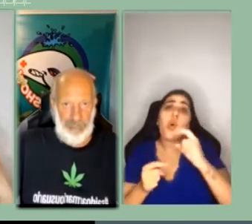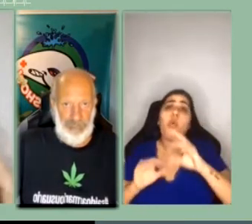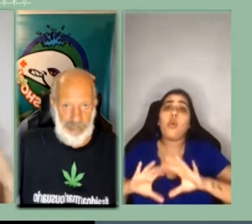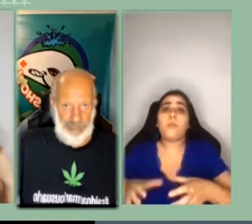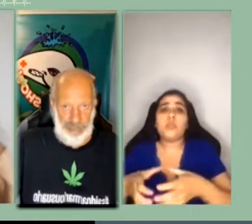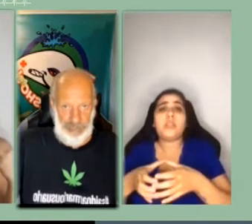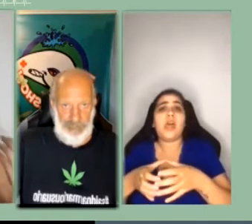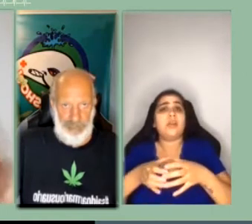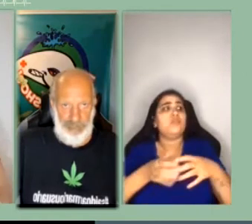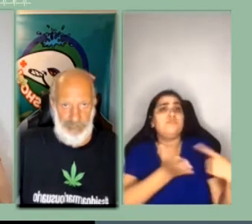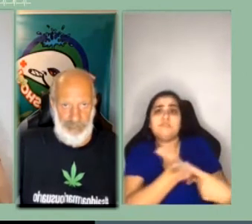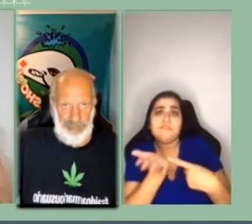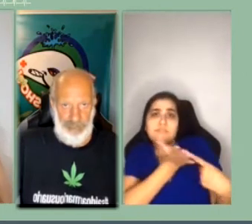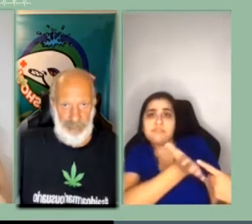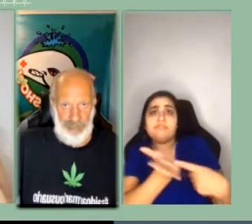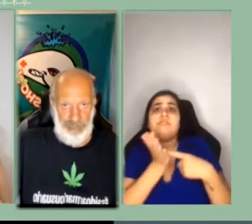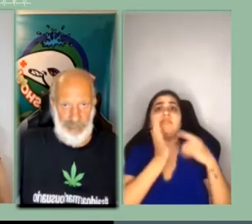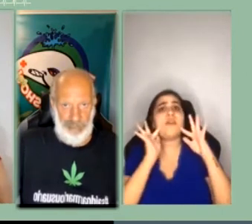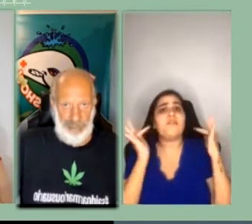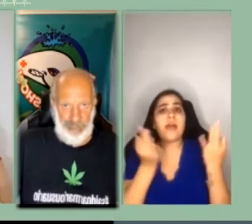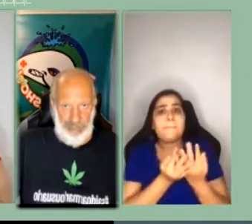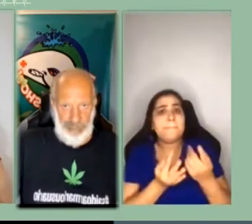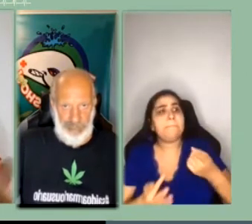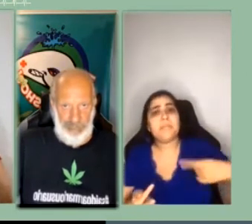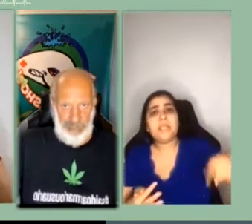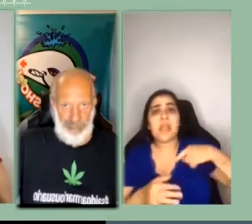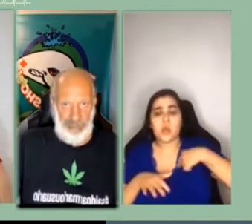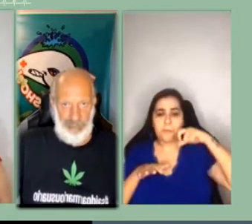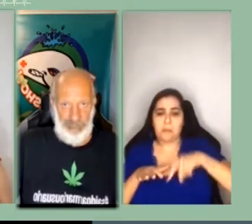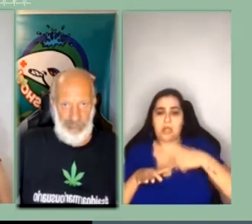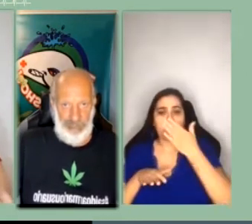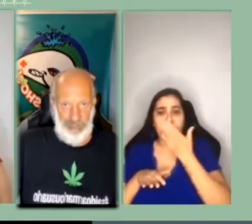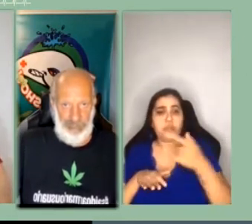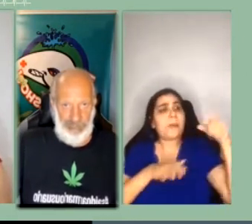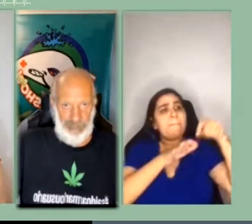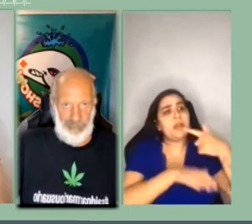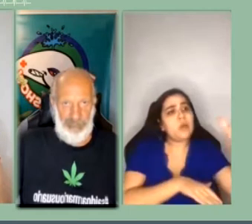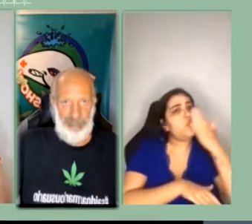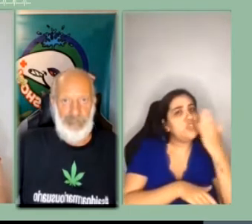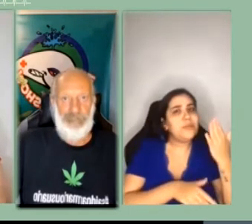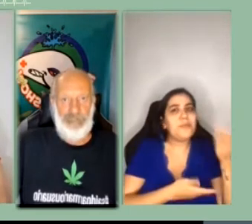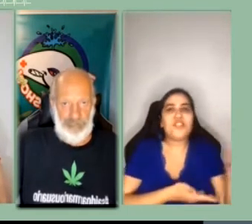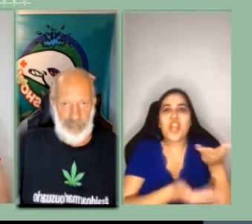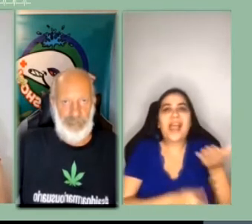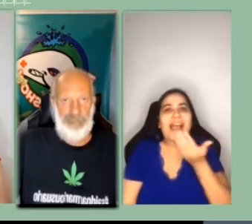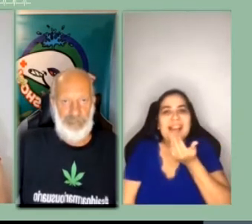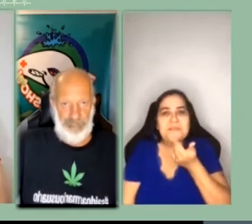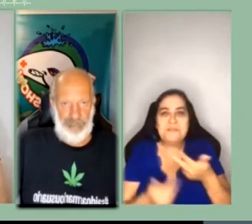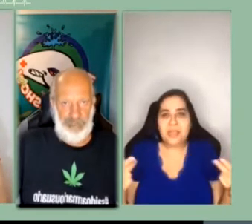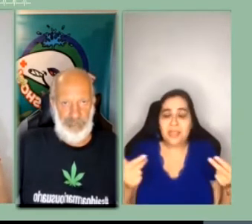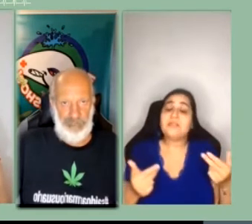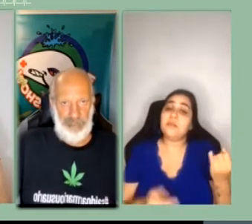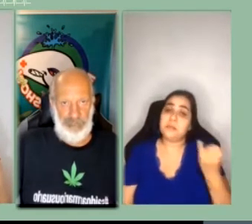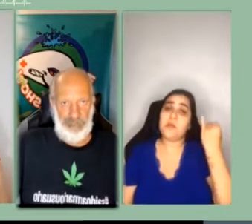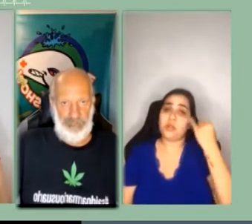juntar as famílias, um planta uma coisa, outra planta outra, fazer trocas, né? Então, é importante você